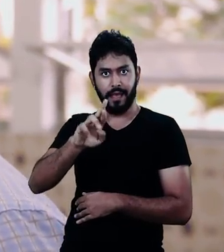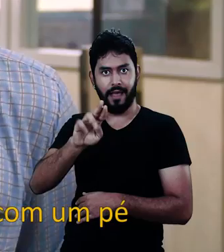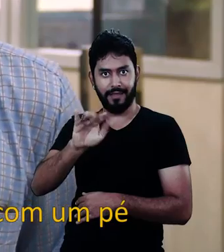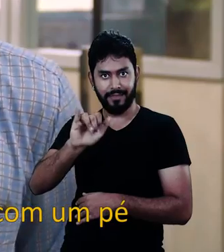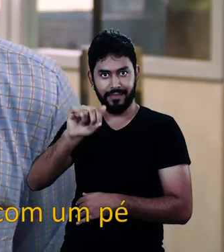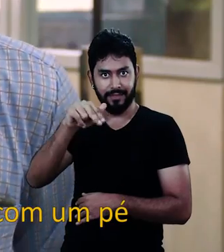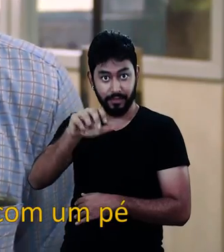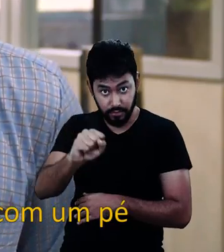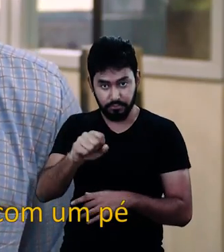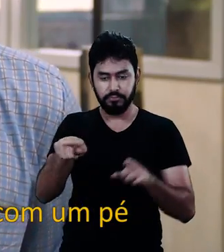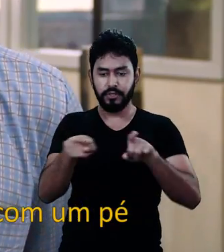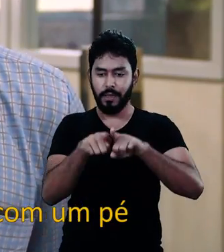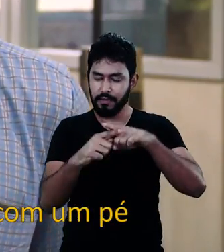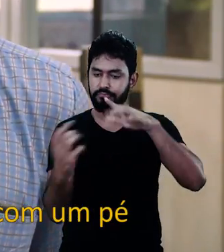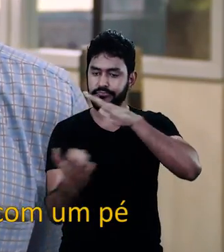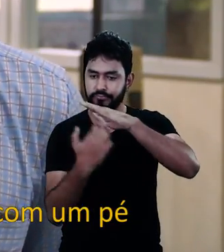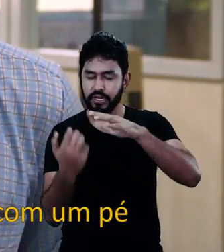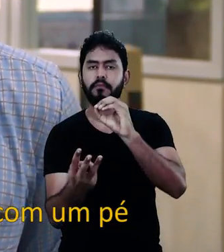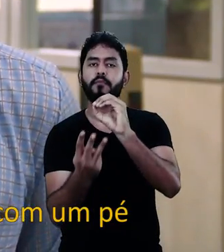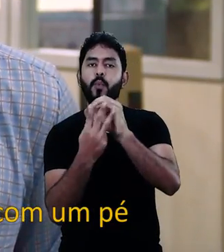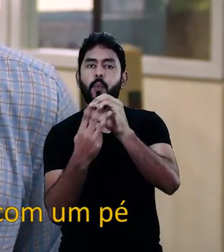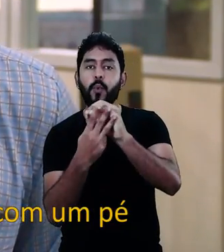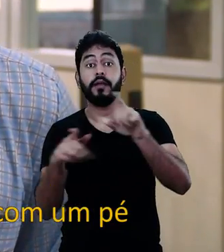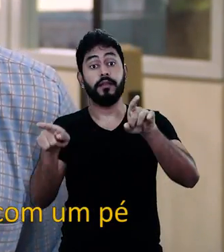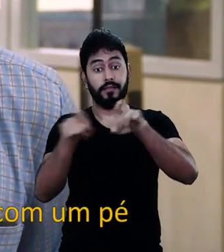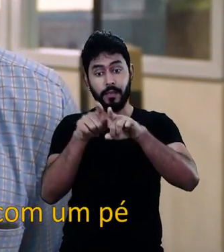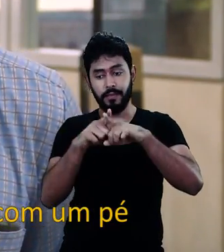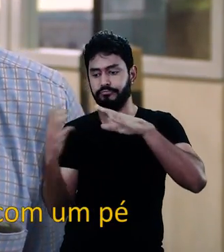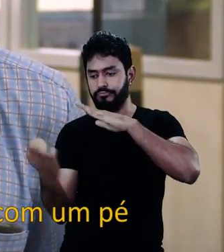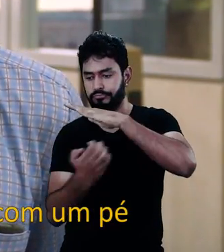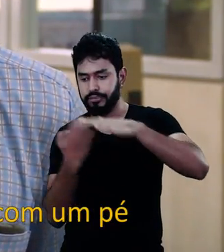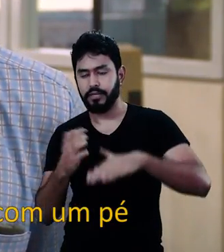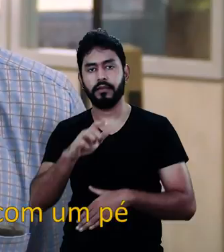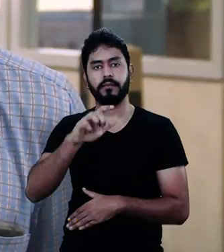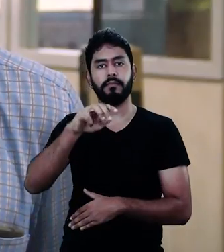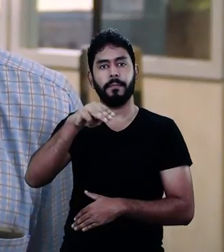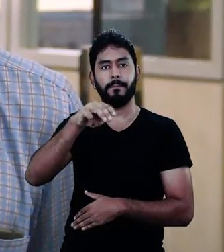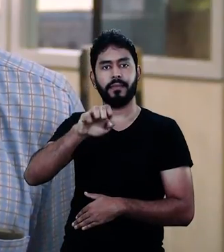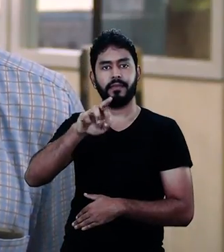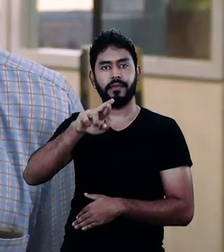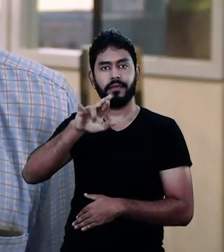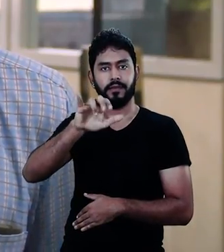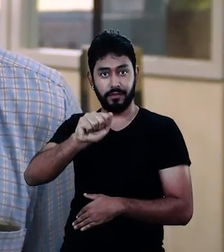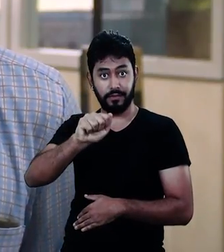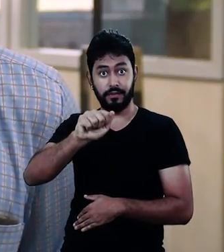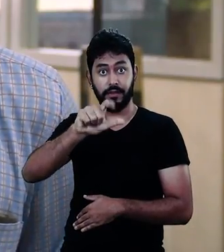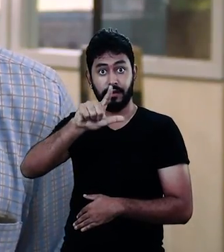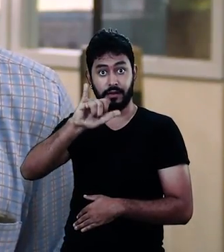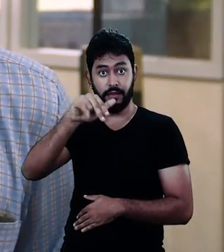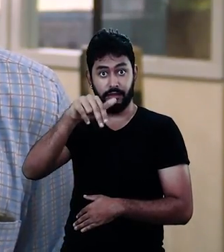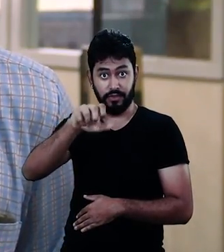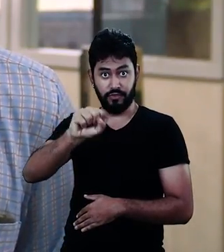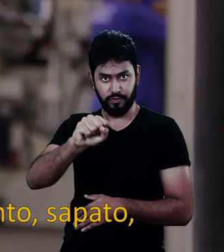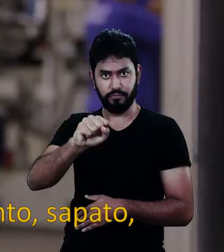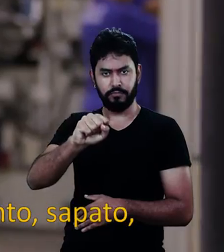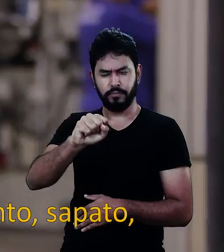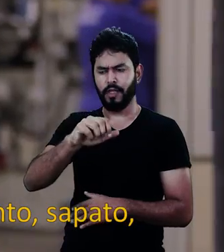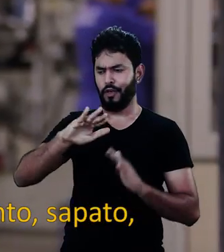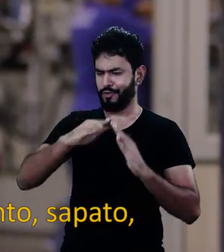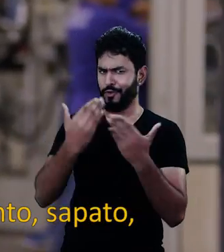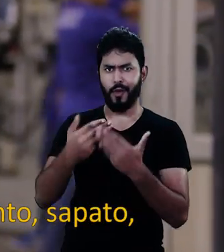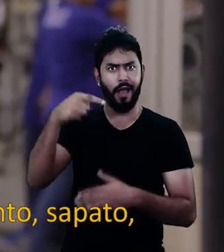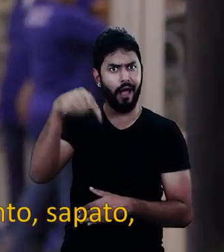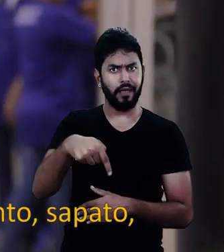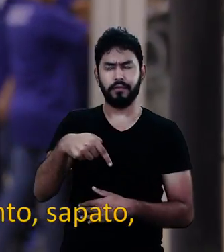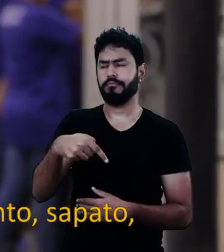Meira Lins. E eu entrei aqui, como eu digo, saudosismo, entrei com um pé no tamanco e outro no chão. Que a